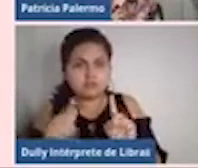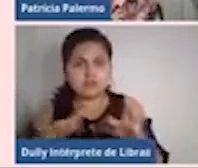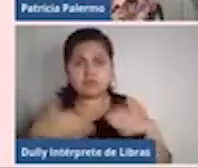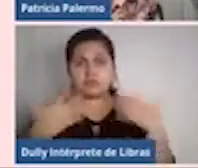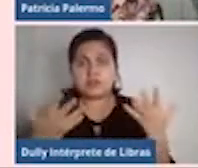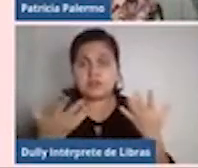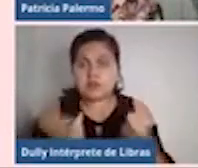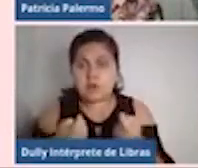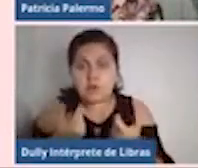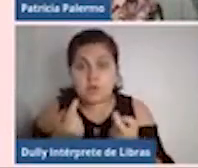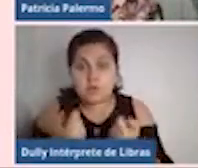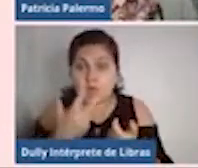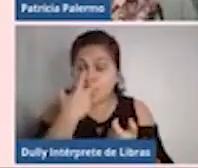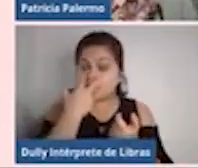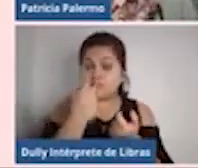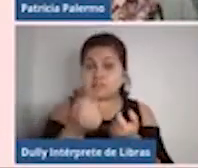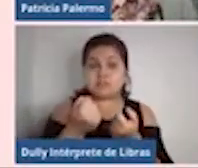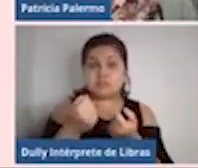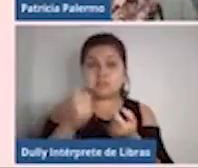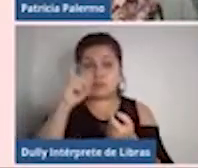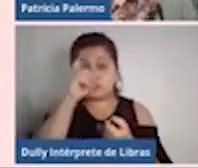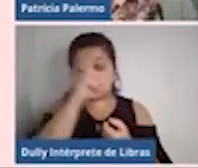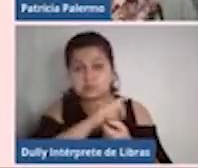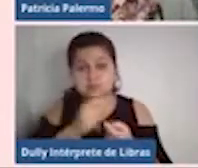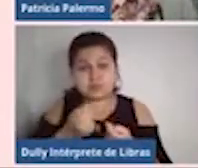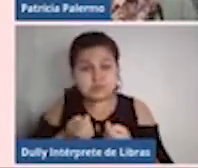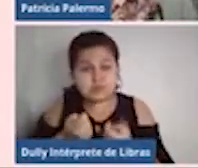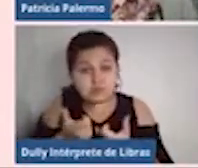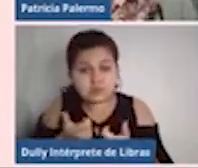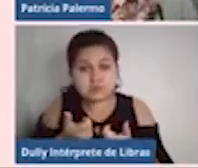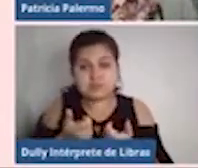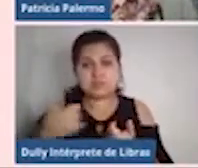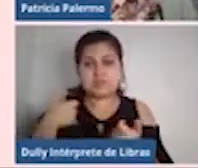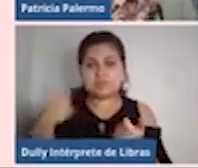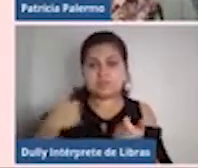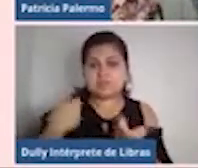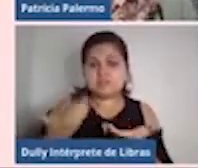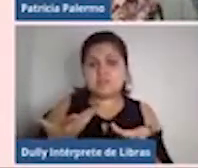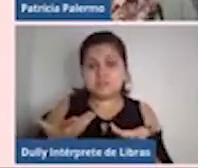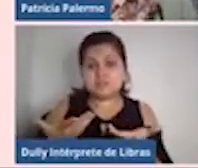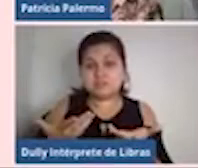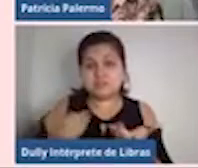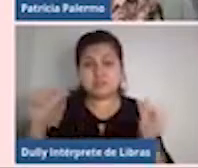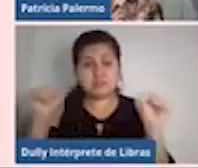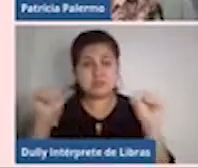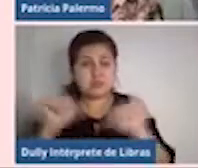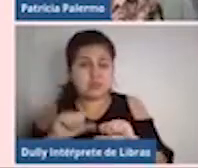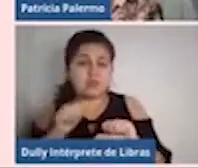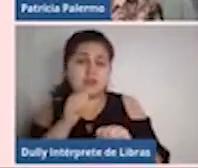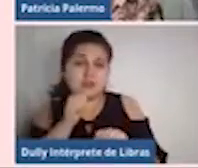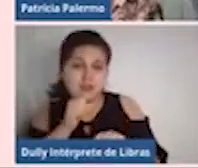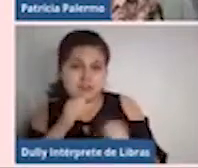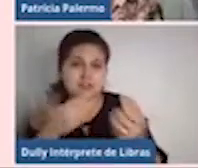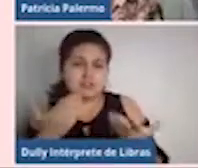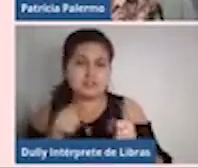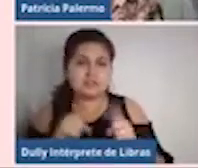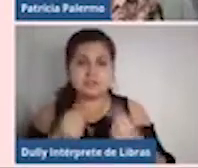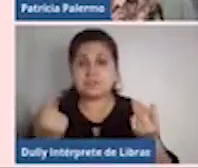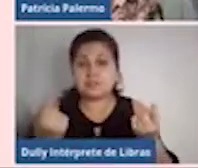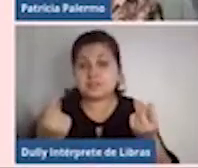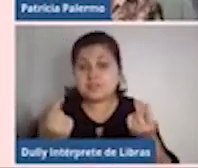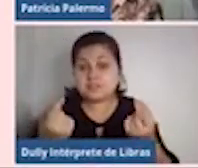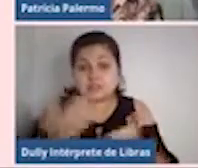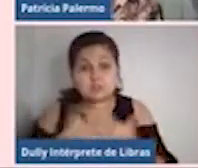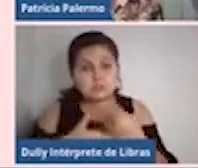é quase gêmeos com dificuldade, com diferença de idade que não é gêmeos, é pior, né? Mas tudo